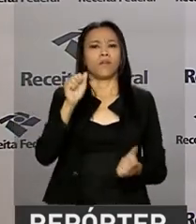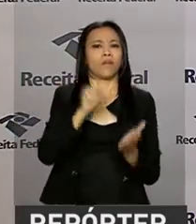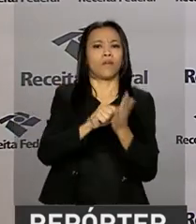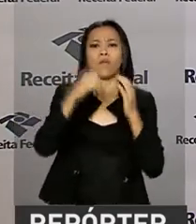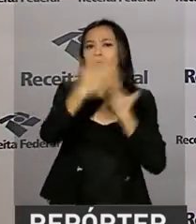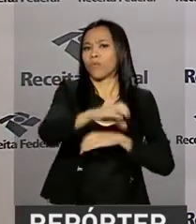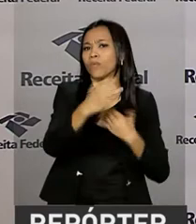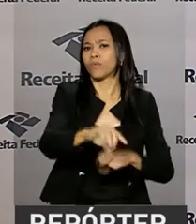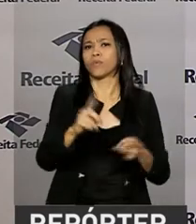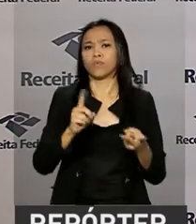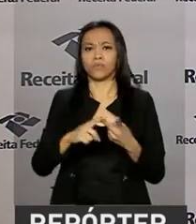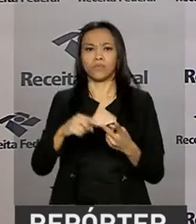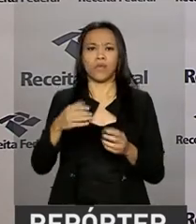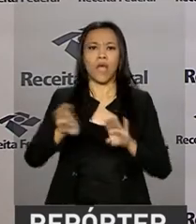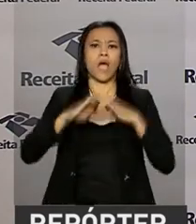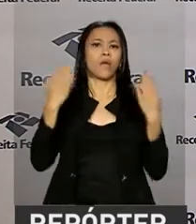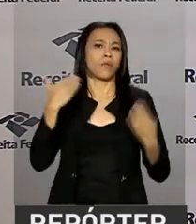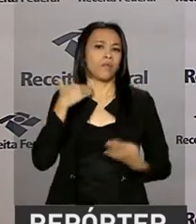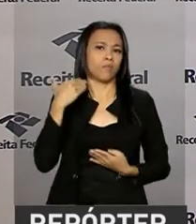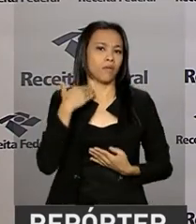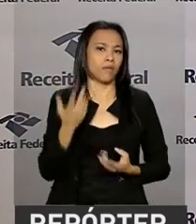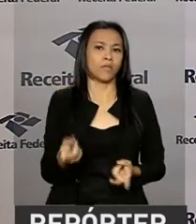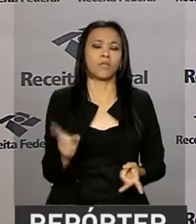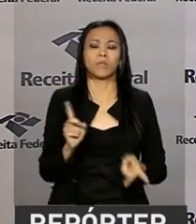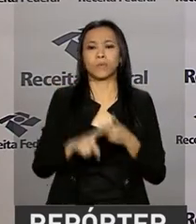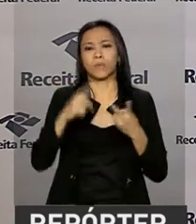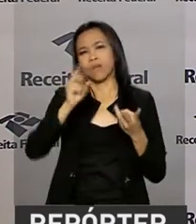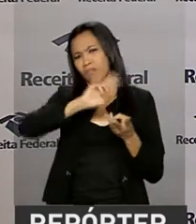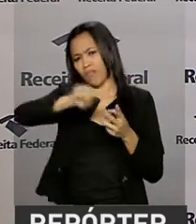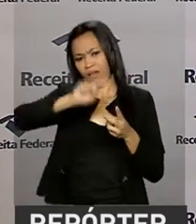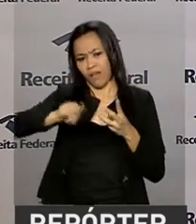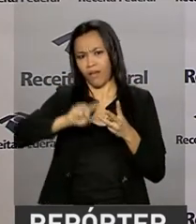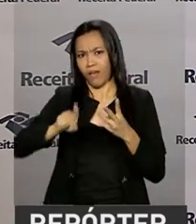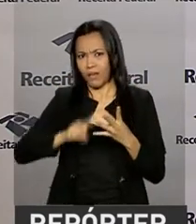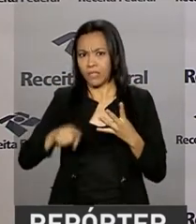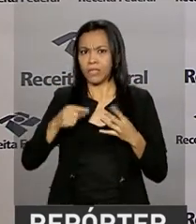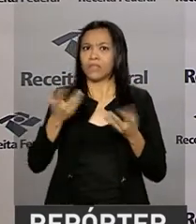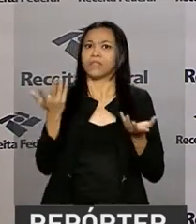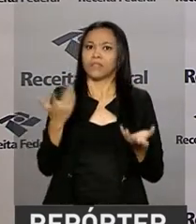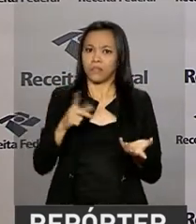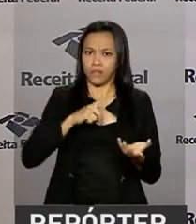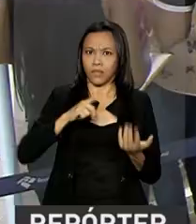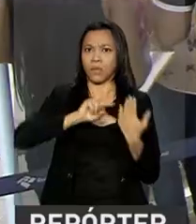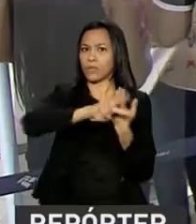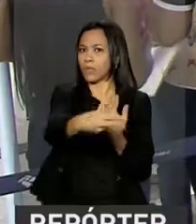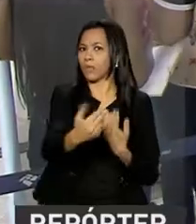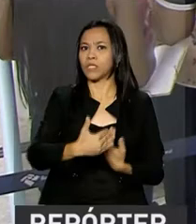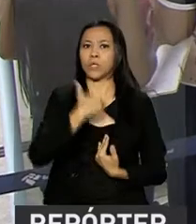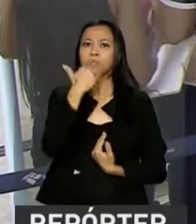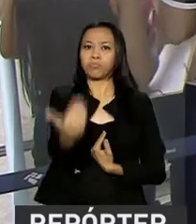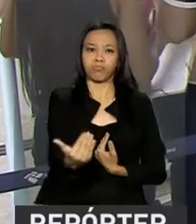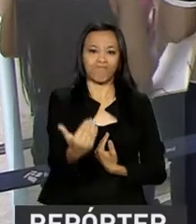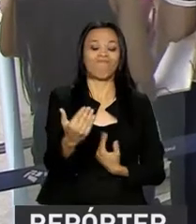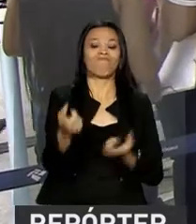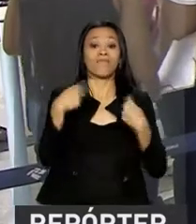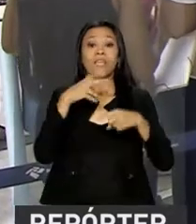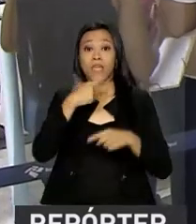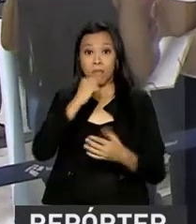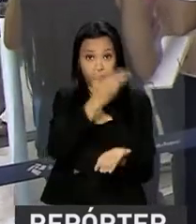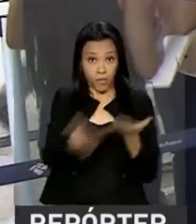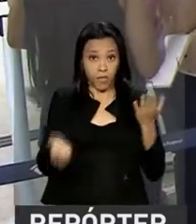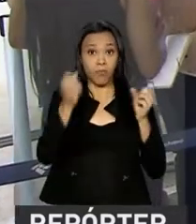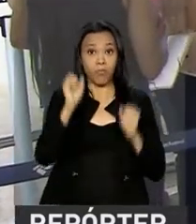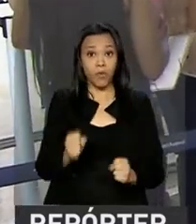de prejuízos certidão negativa por exemplo que não consegue tirar quem perdeu o prazo já pode